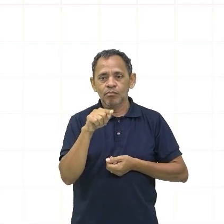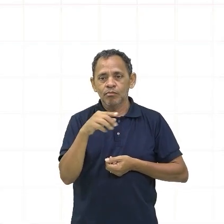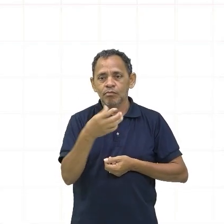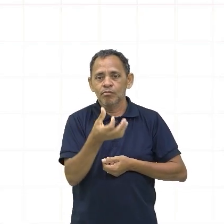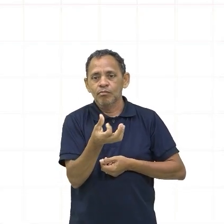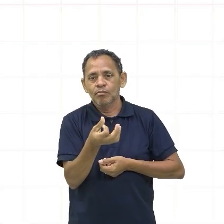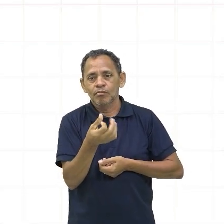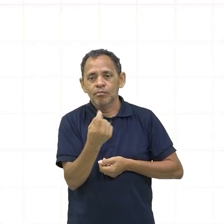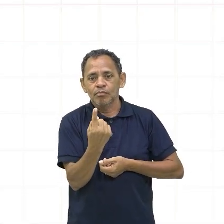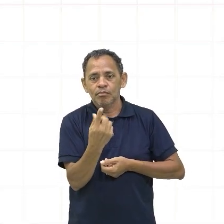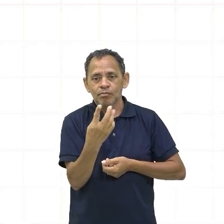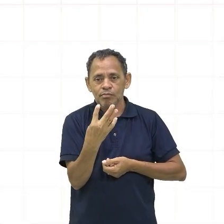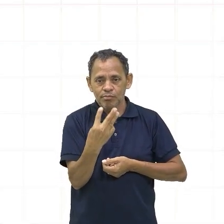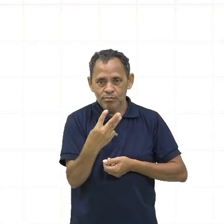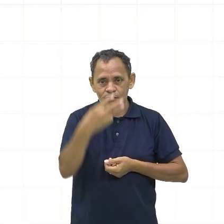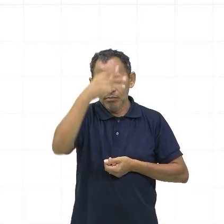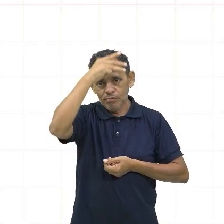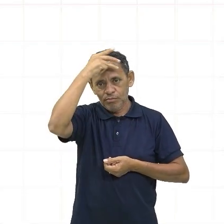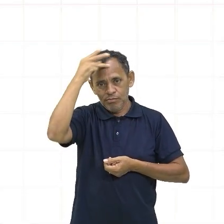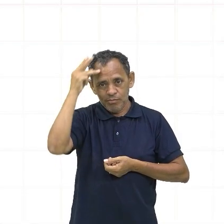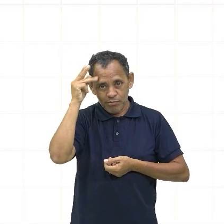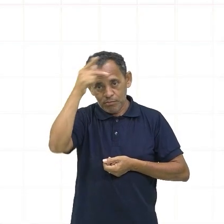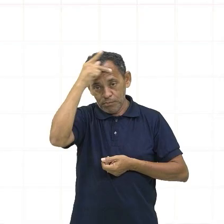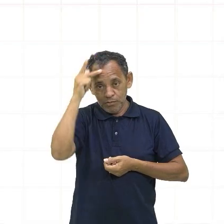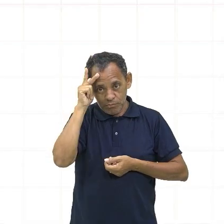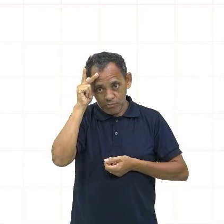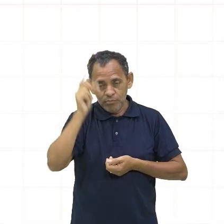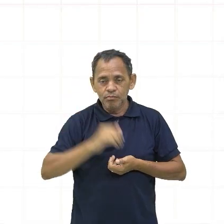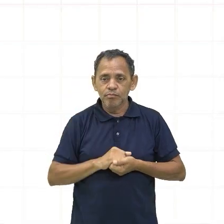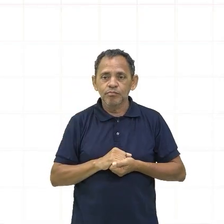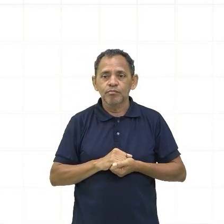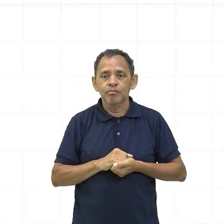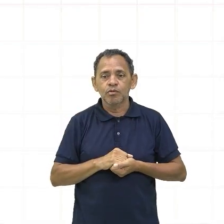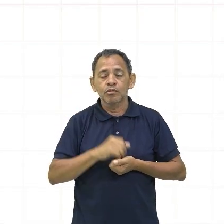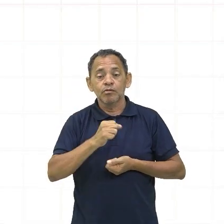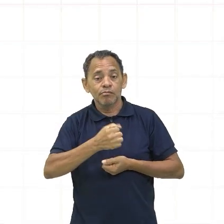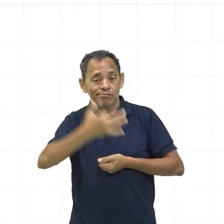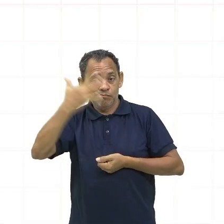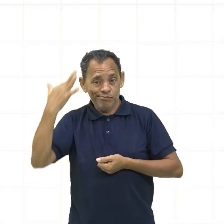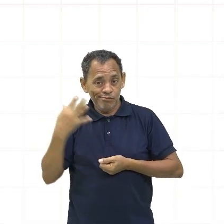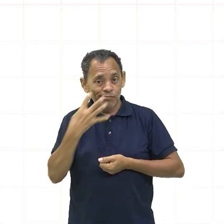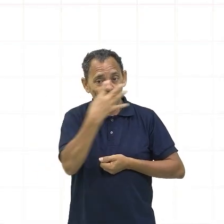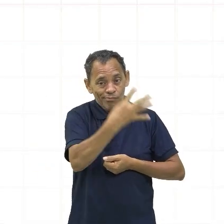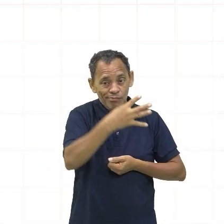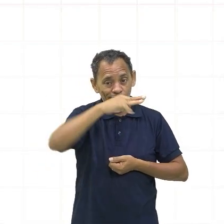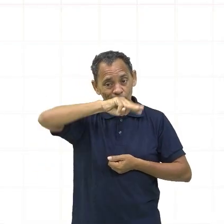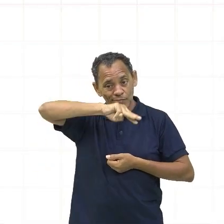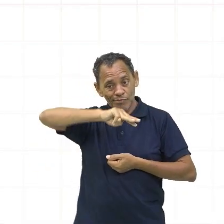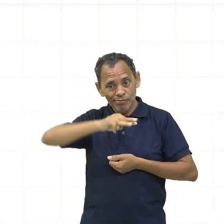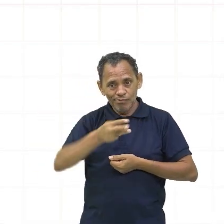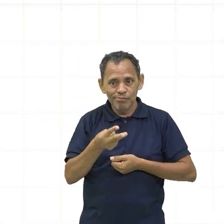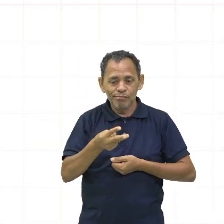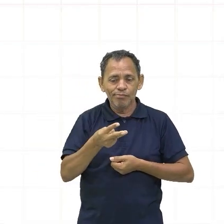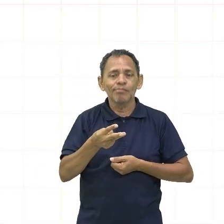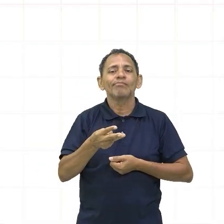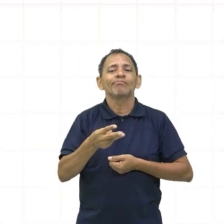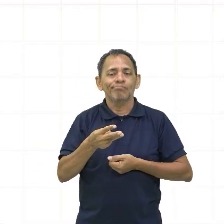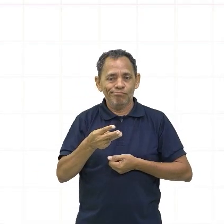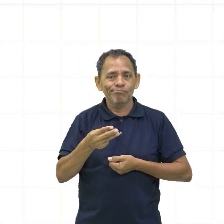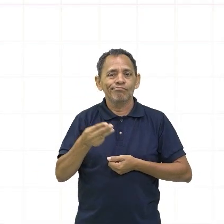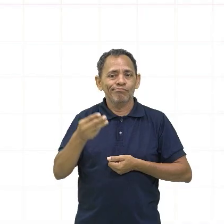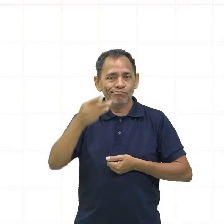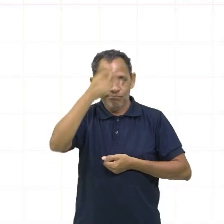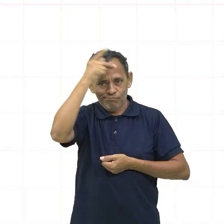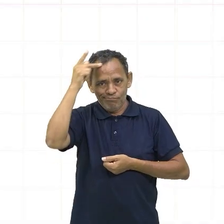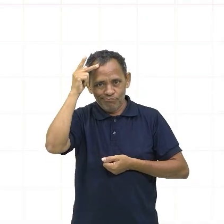3.941.613 pessoas, né? Nós estamos aí em torno de quase 4 milhões de pessoas. Isso faz com que